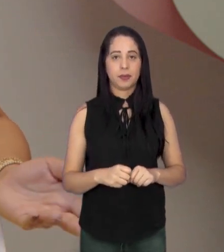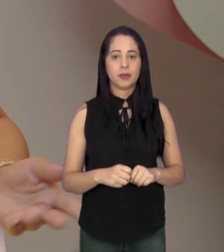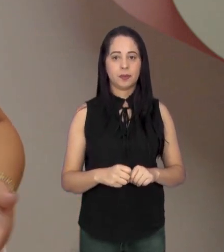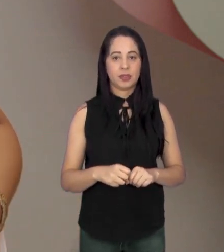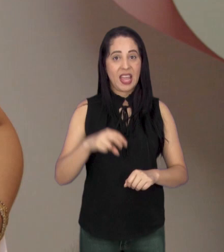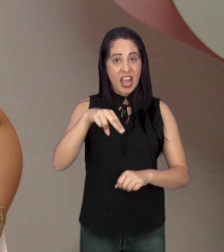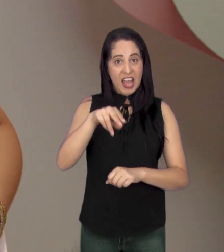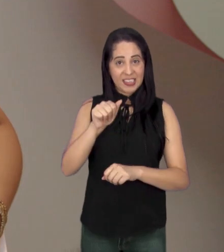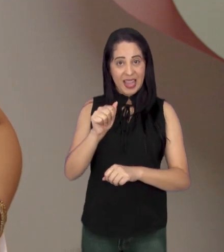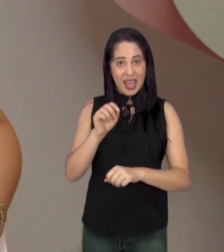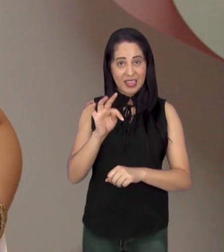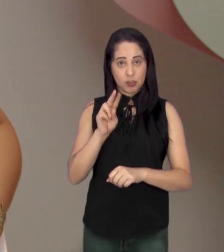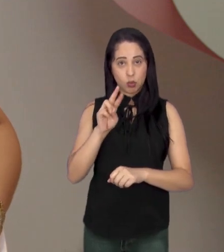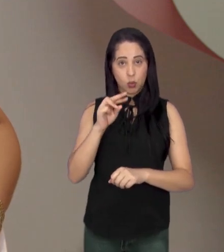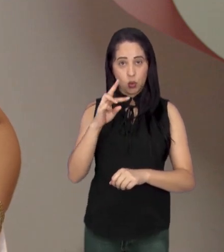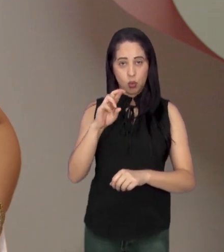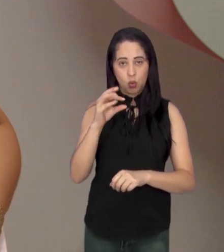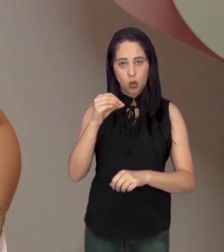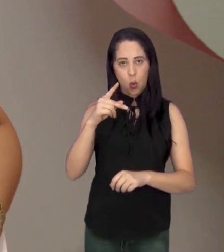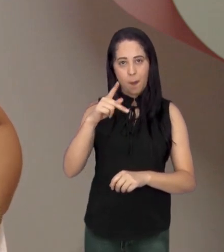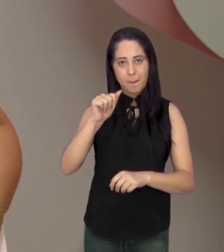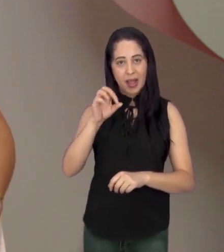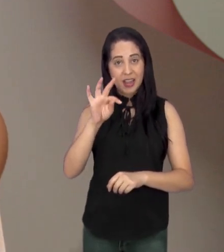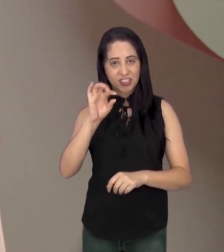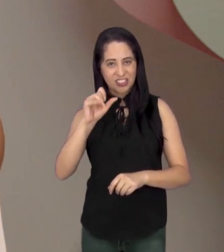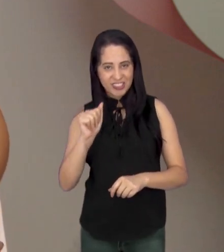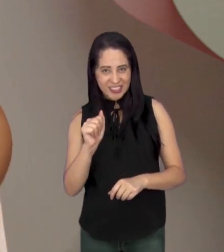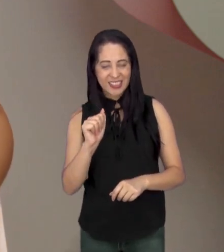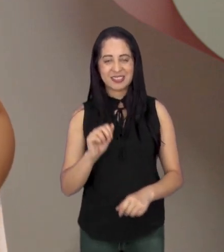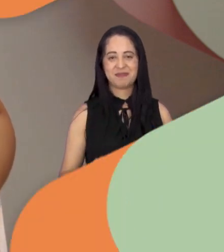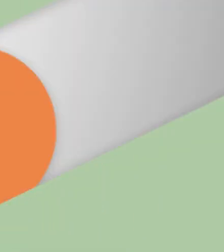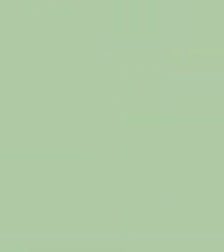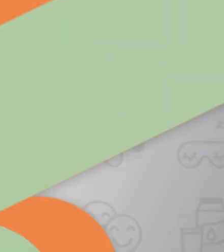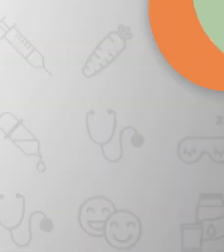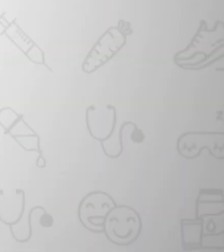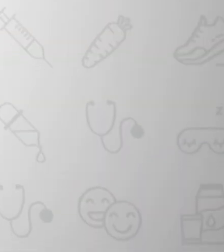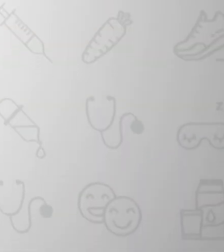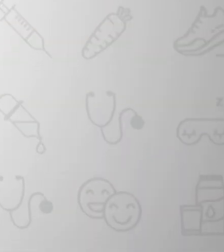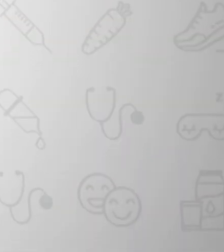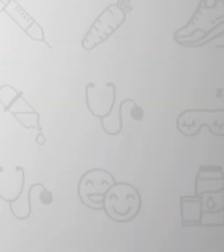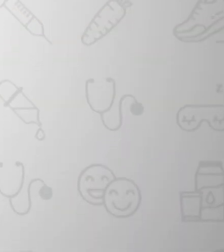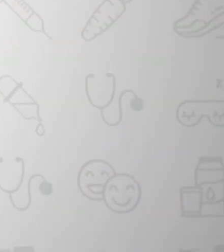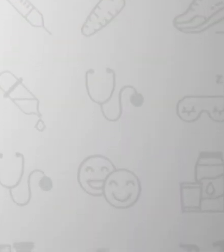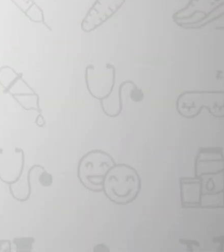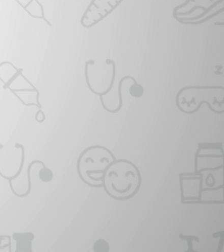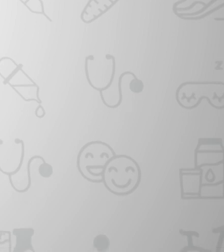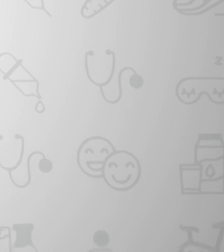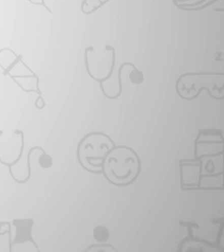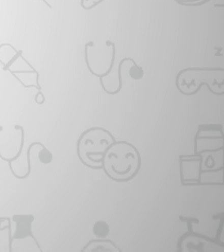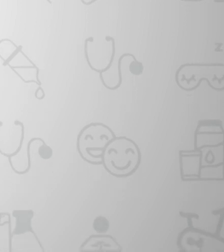Já ouviu falar sobre naturopatia? Então, fica com a gente.